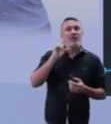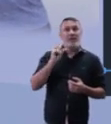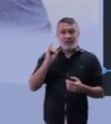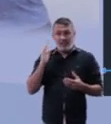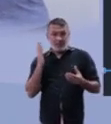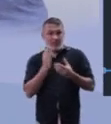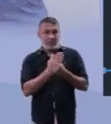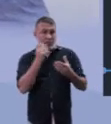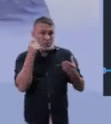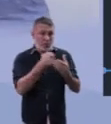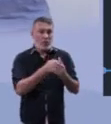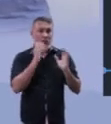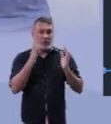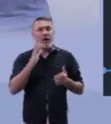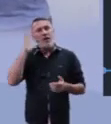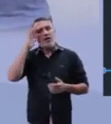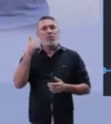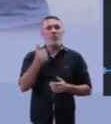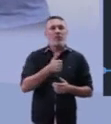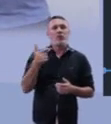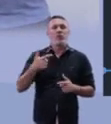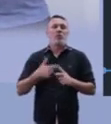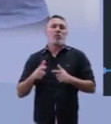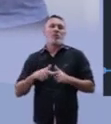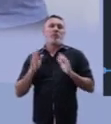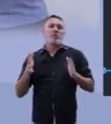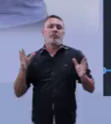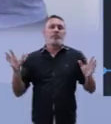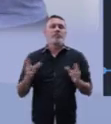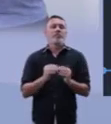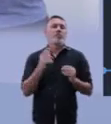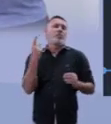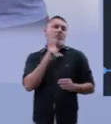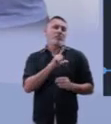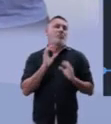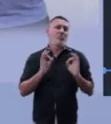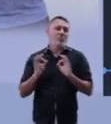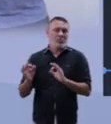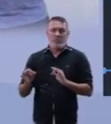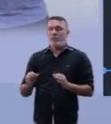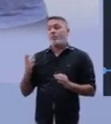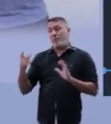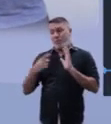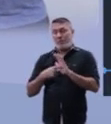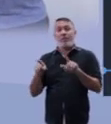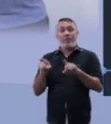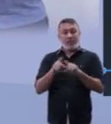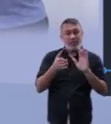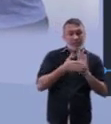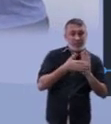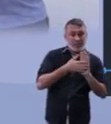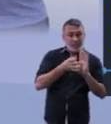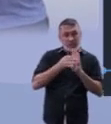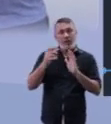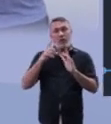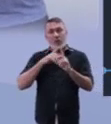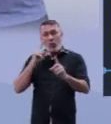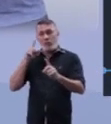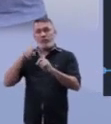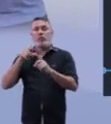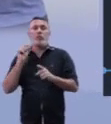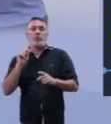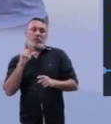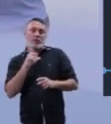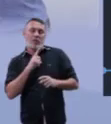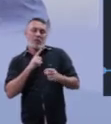o primeiro e o segundo problema, né? Aí ele já vai mostrar como que seria feito isso aí. Olha, e essa proposta tem